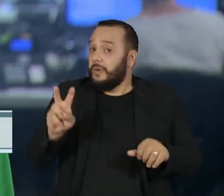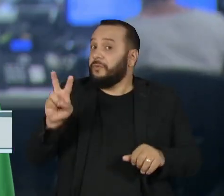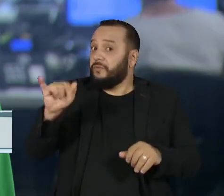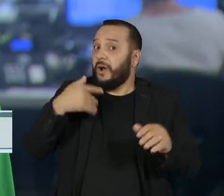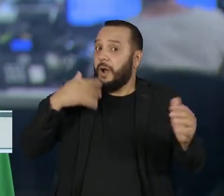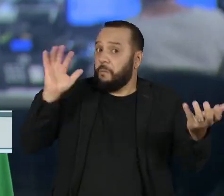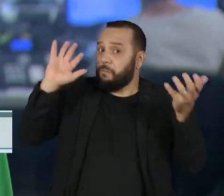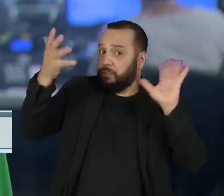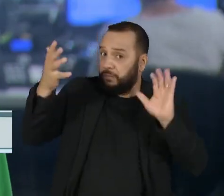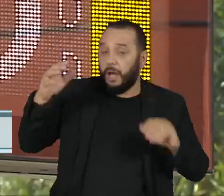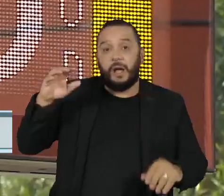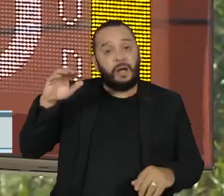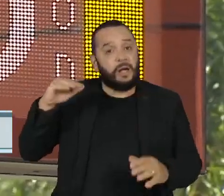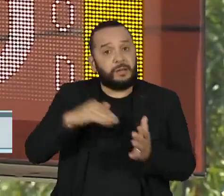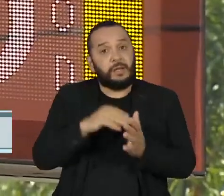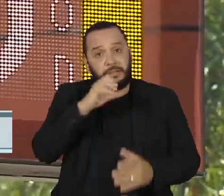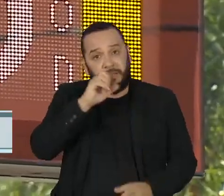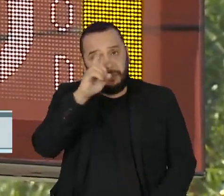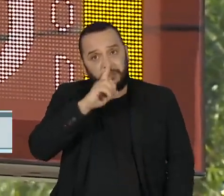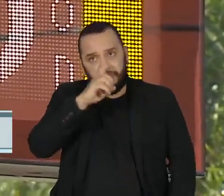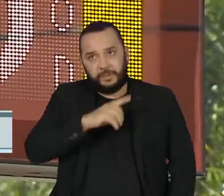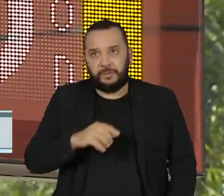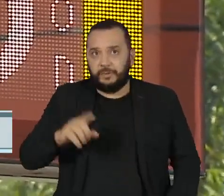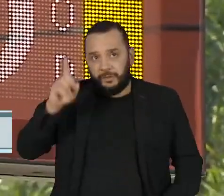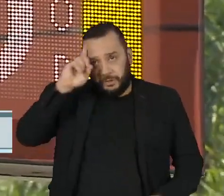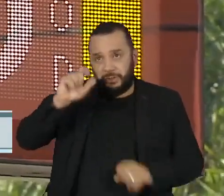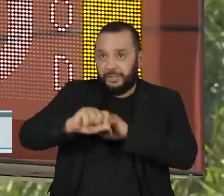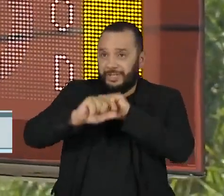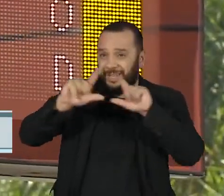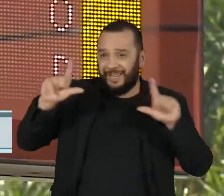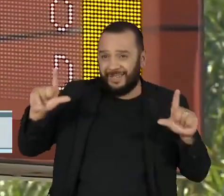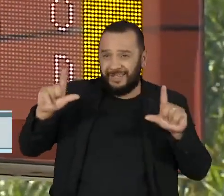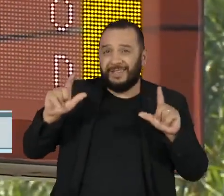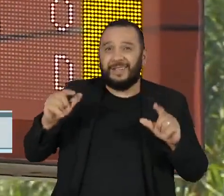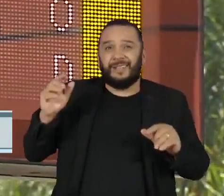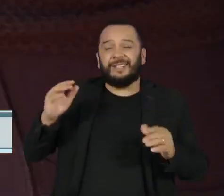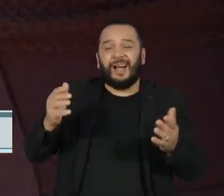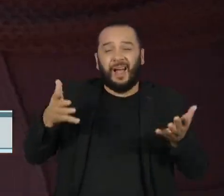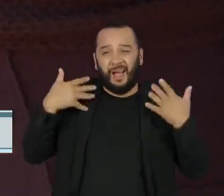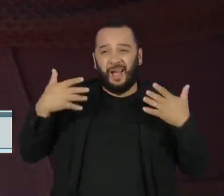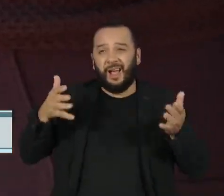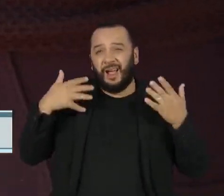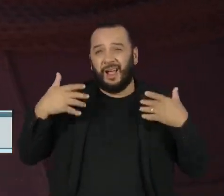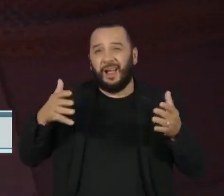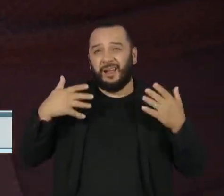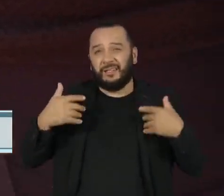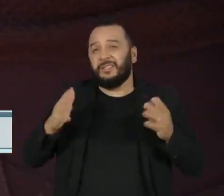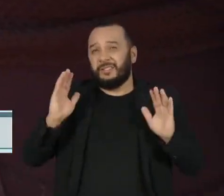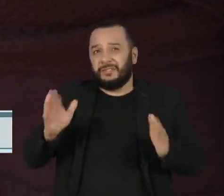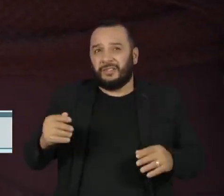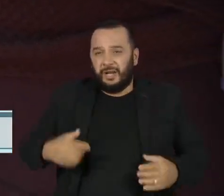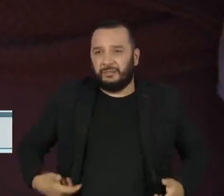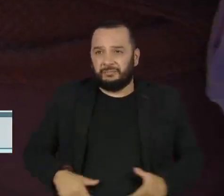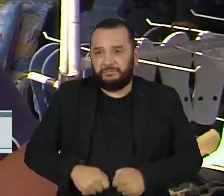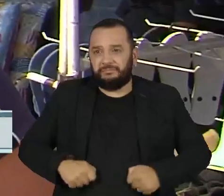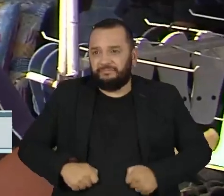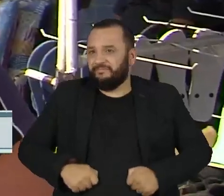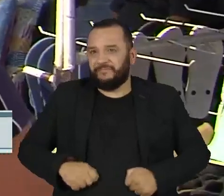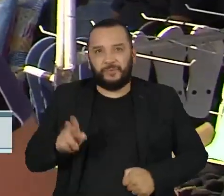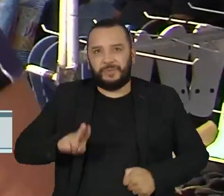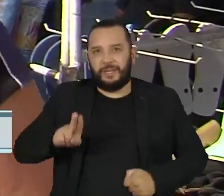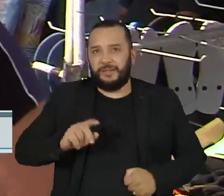até o final de semana o dia já amanheceu quente e abafado o casaco da Andressa veio só passear